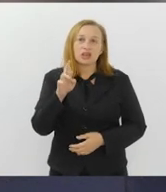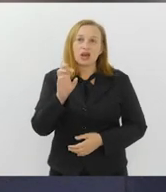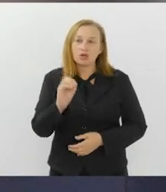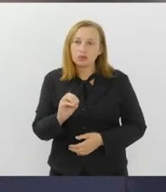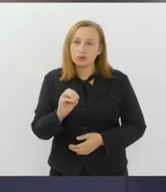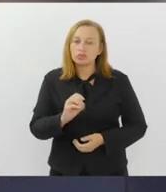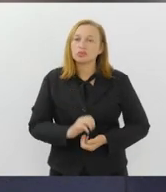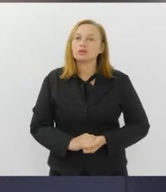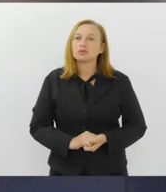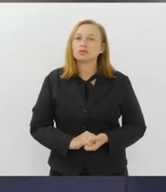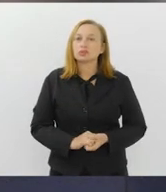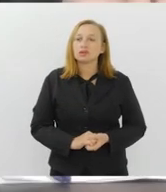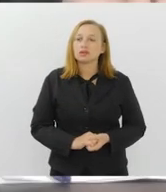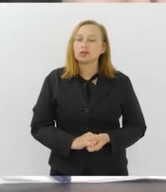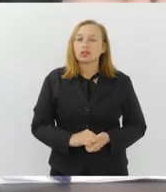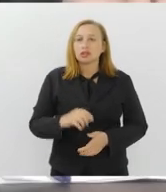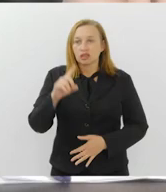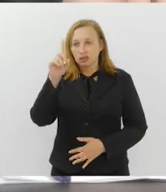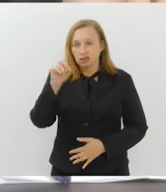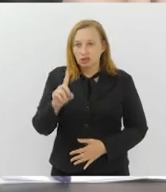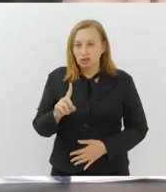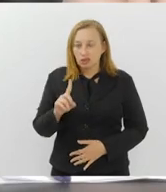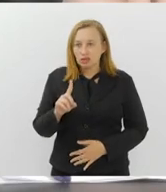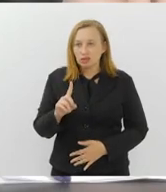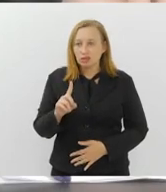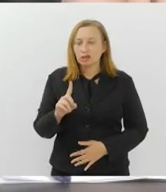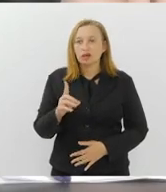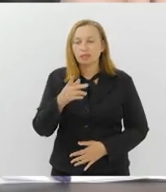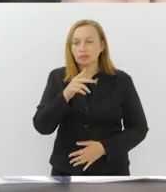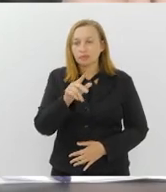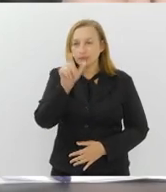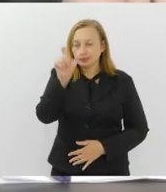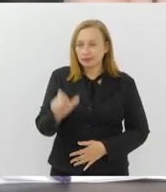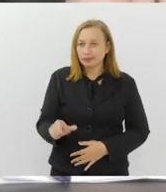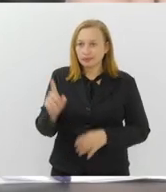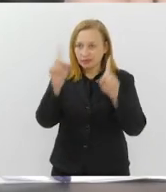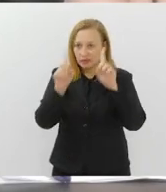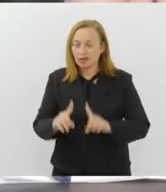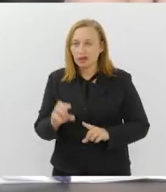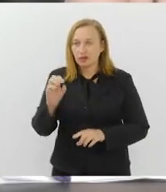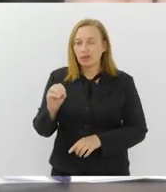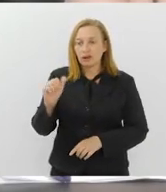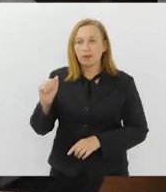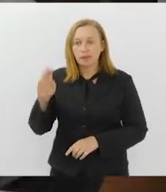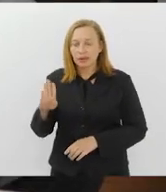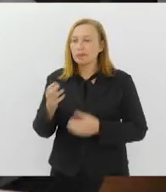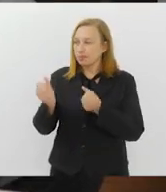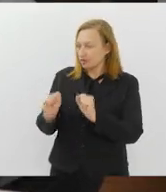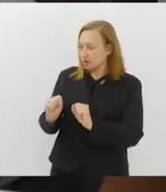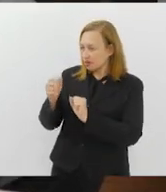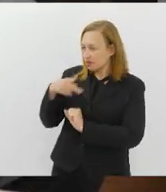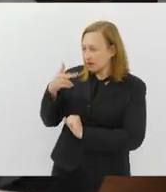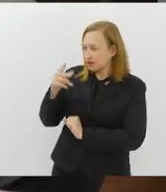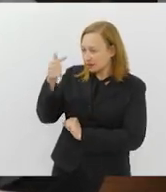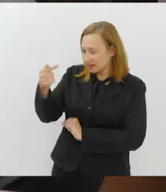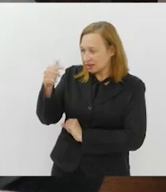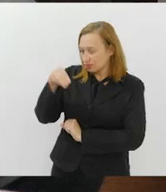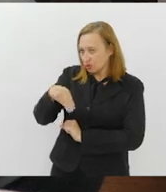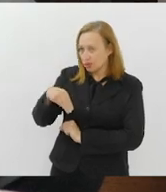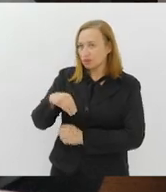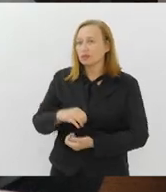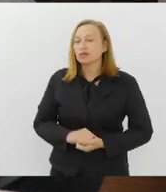Nogueira, que é da Diretoria da Pessoa com Deficiência da OAB. Por favor, doutor Geraldo, com a palavra. 7 minutos.